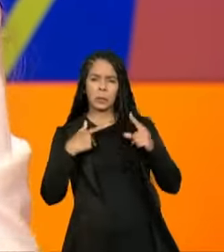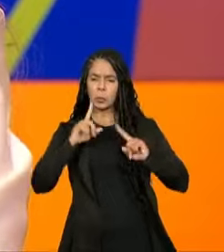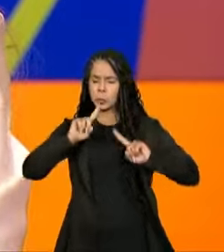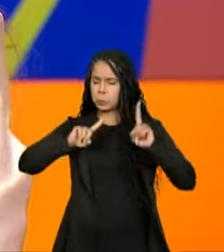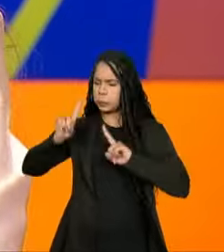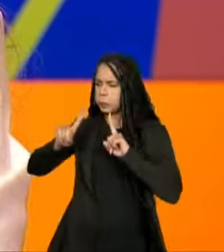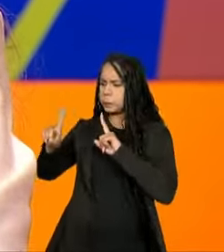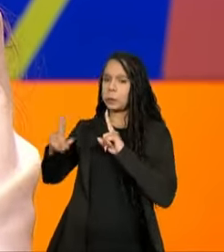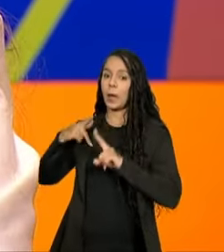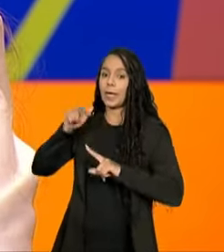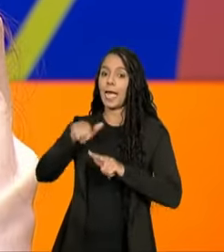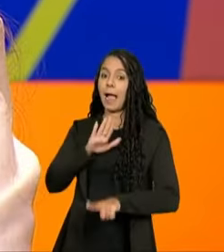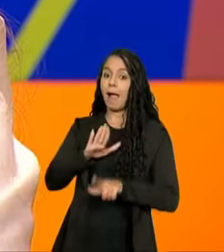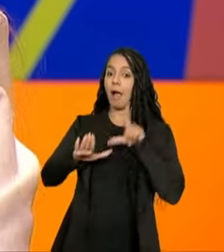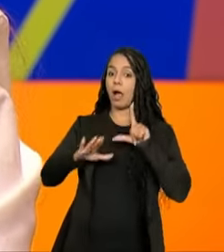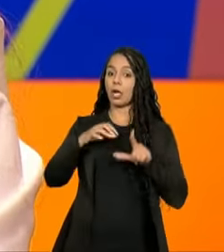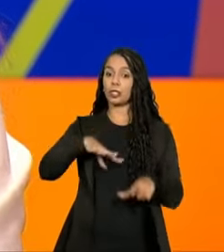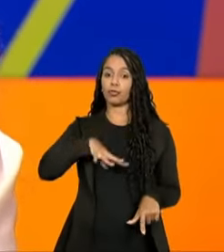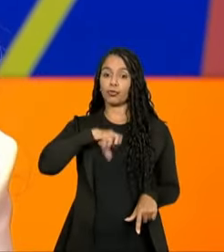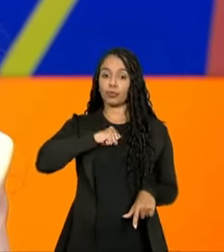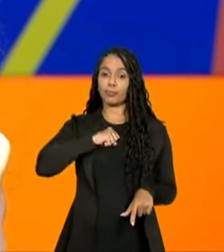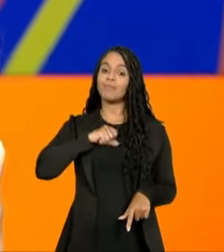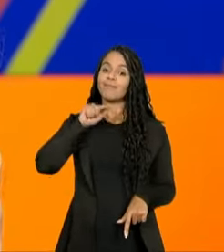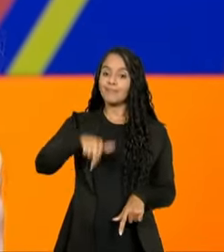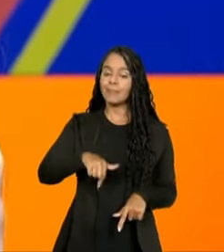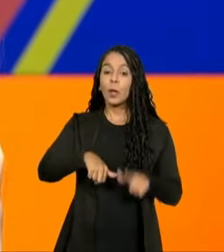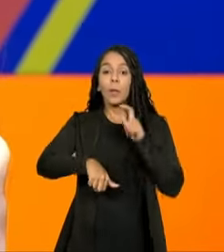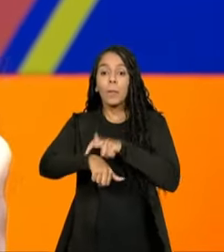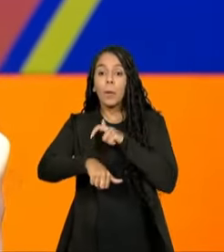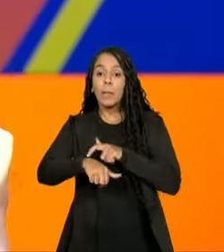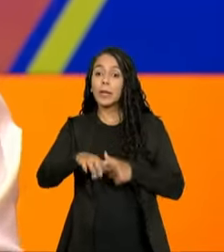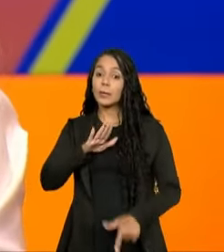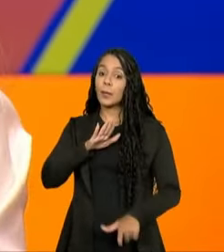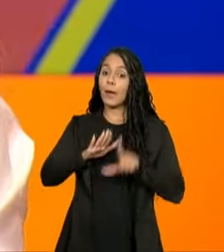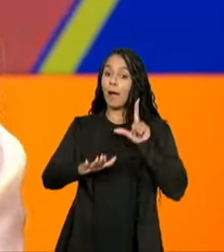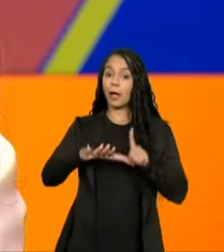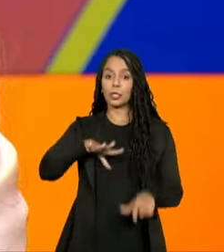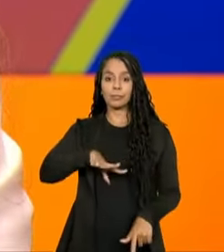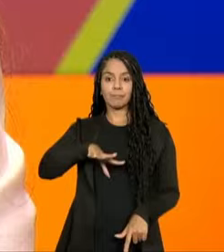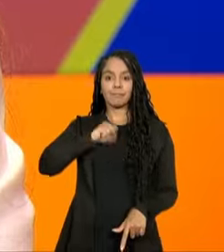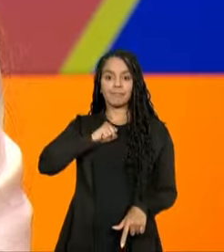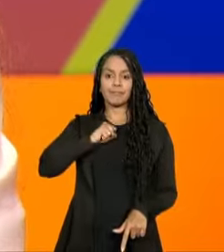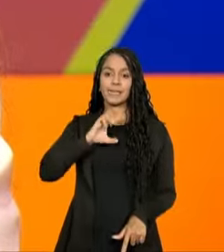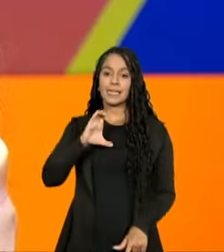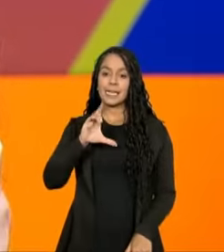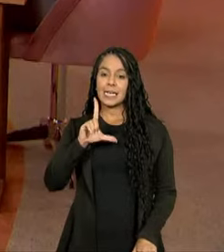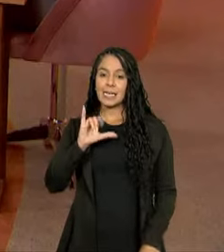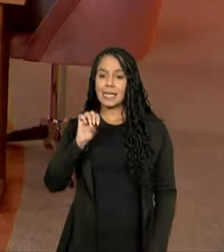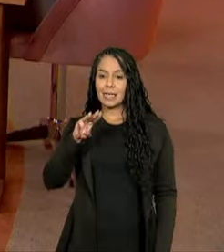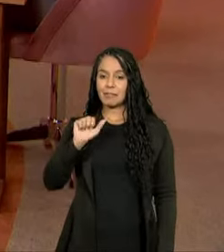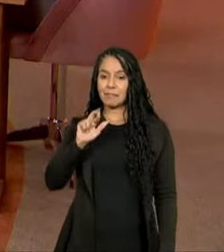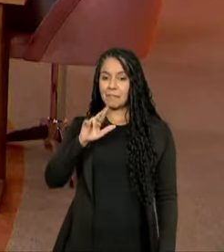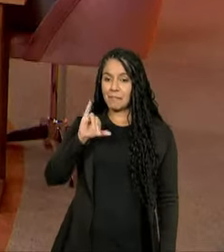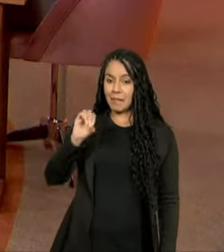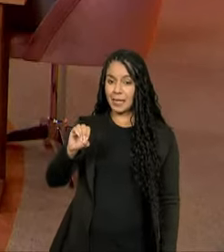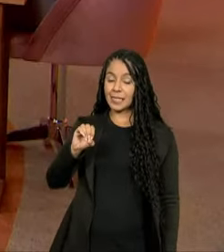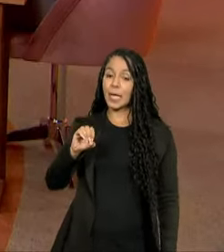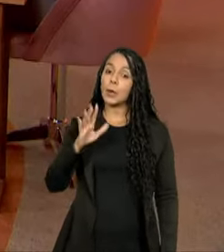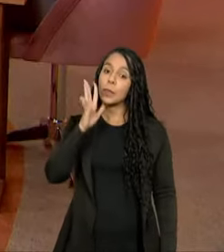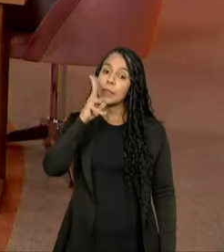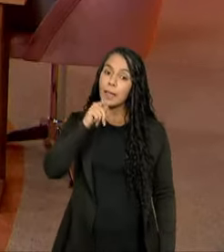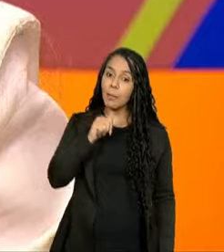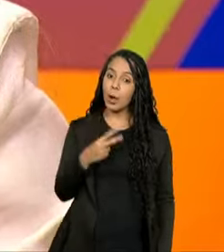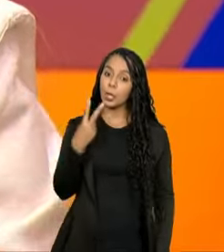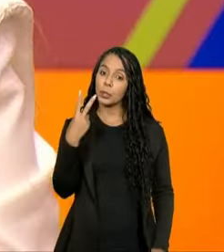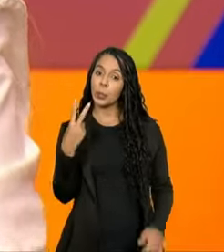pela irritabilidade. O climatério, ele tem uma duração muito maior. Ele dura em torno de 2 a 14 anos.